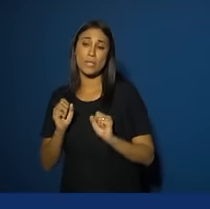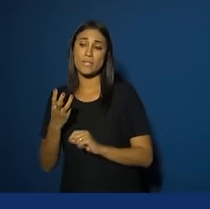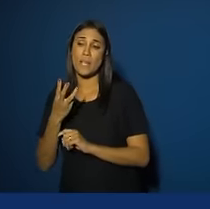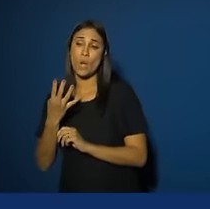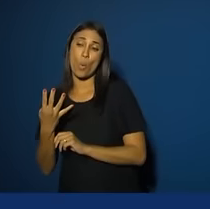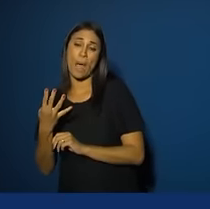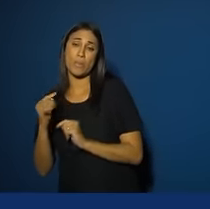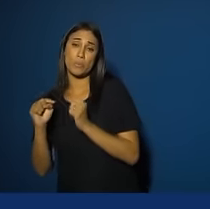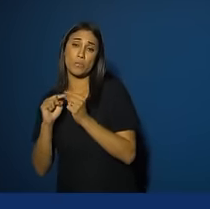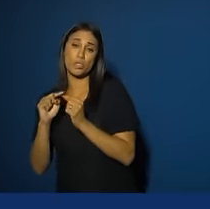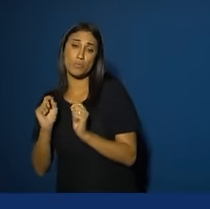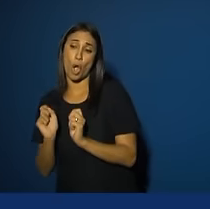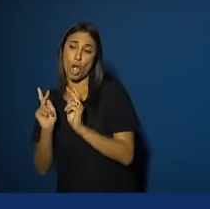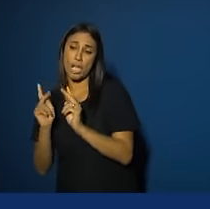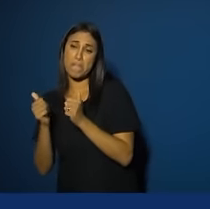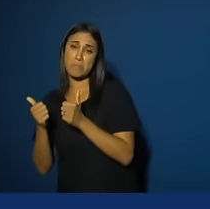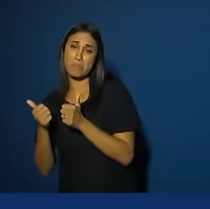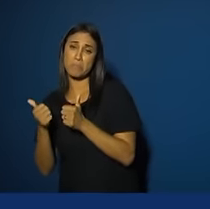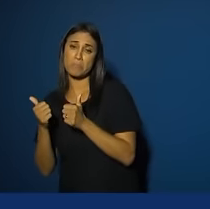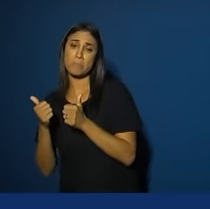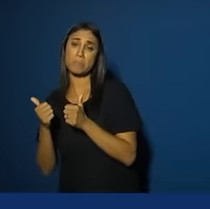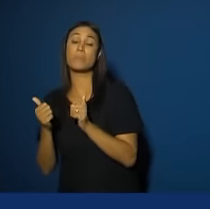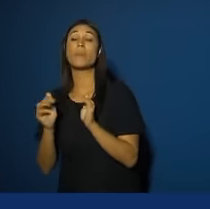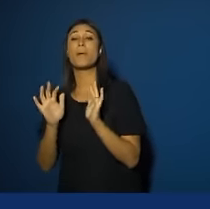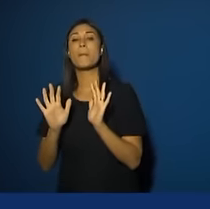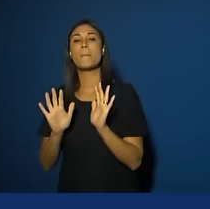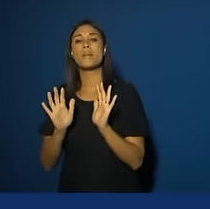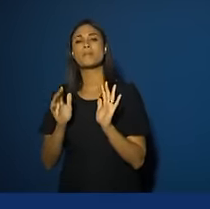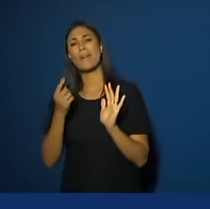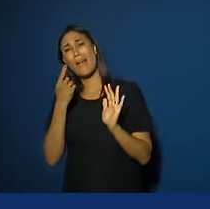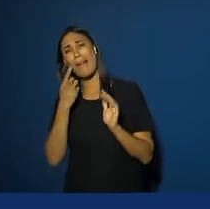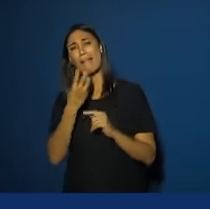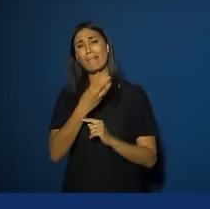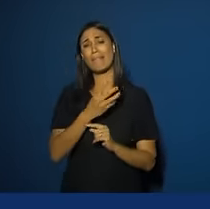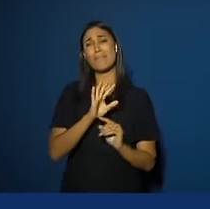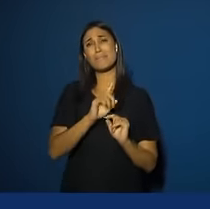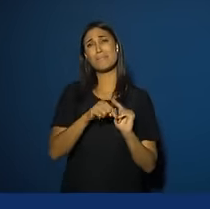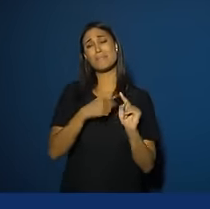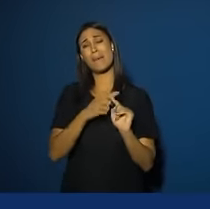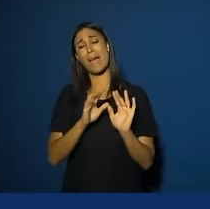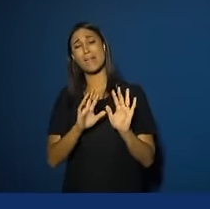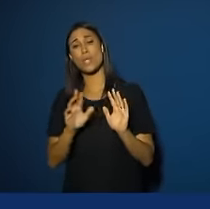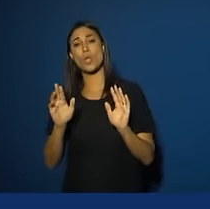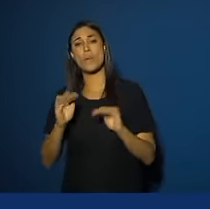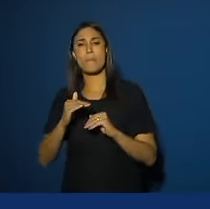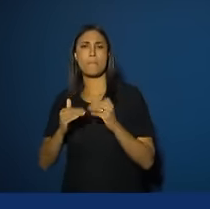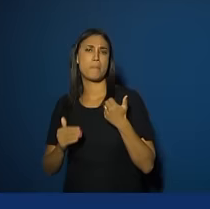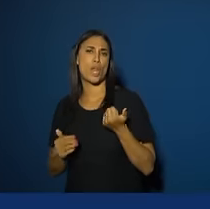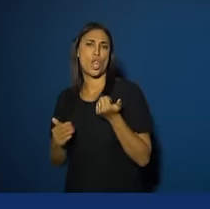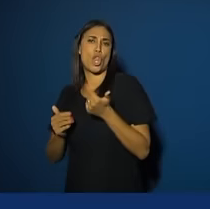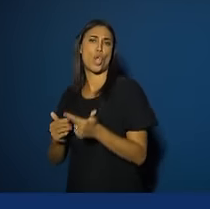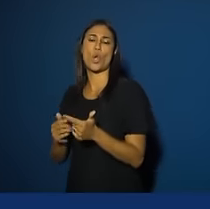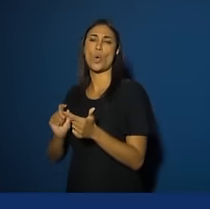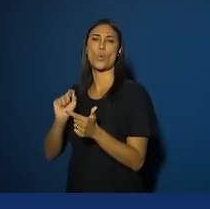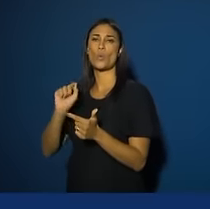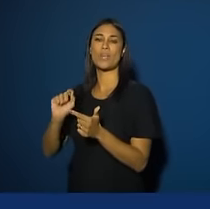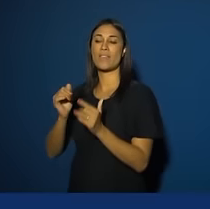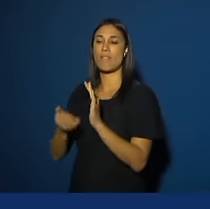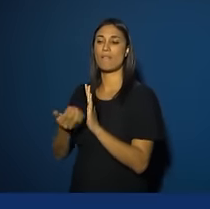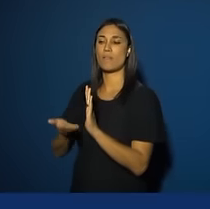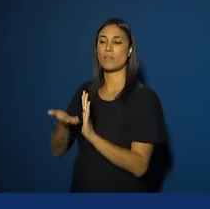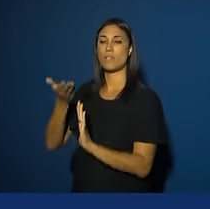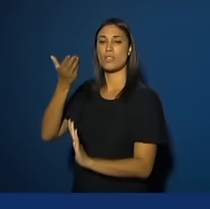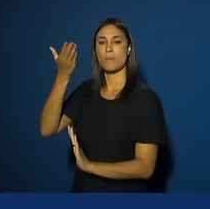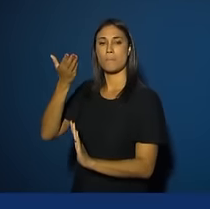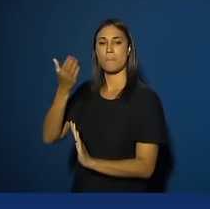fosse 4, valeu quando a meta era 4,5. Ela é 3, mas é muito mais provável que a inflação acabe